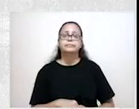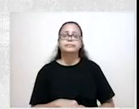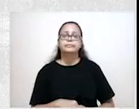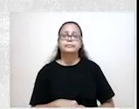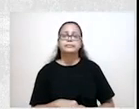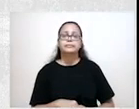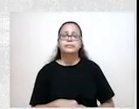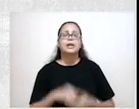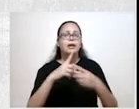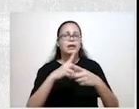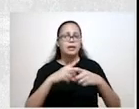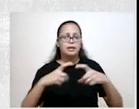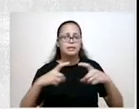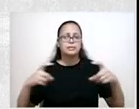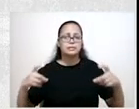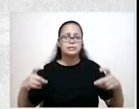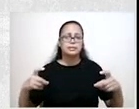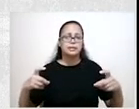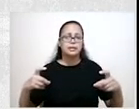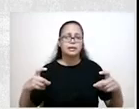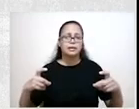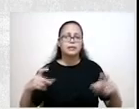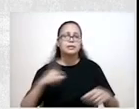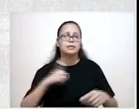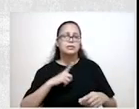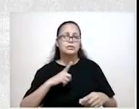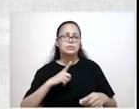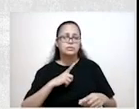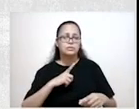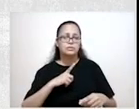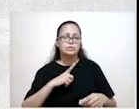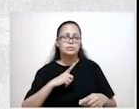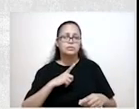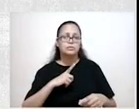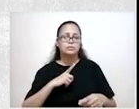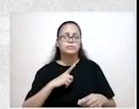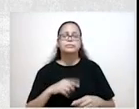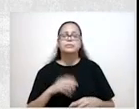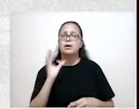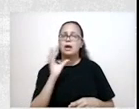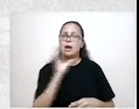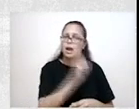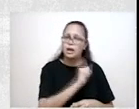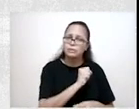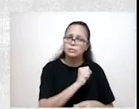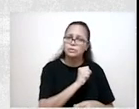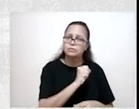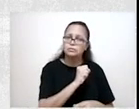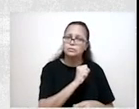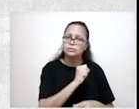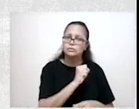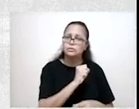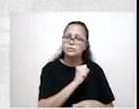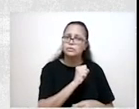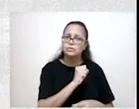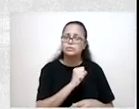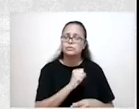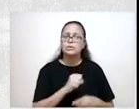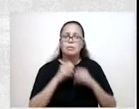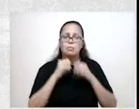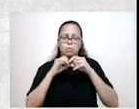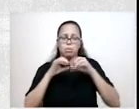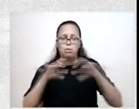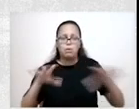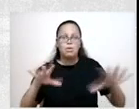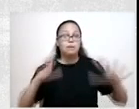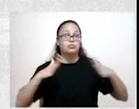Essas guerras, né, consistiam em guerras relâmpagos, em ataques rápidos, em massa e de